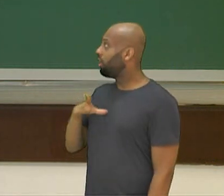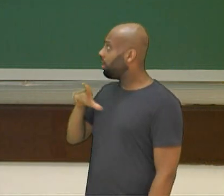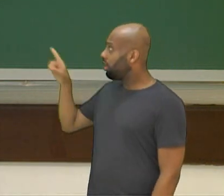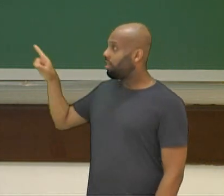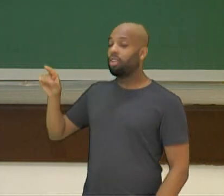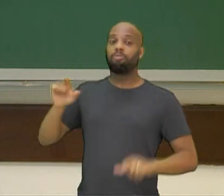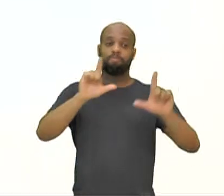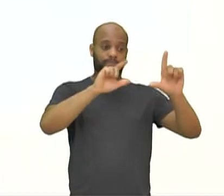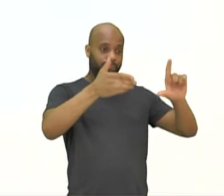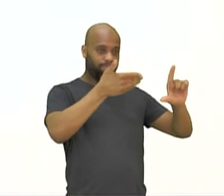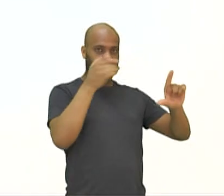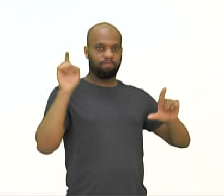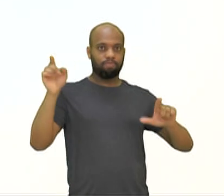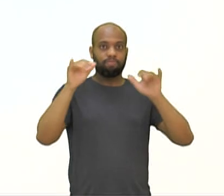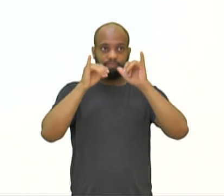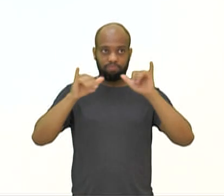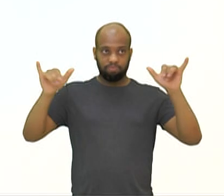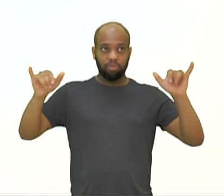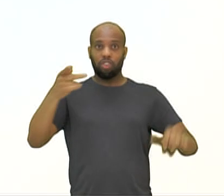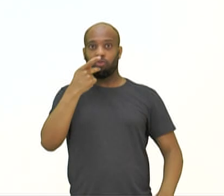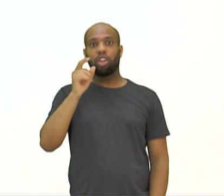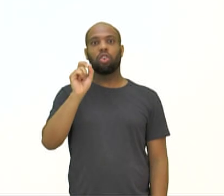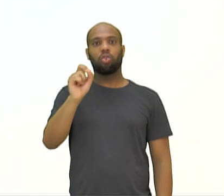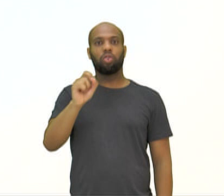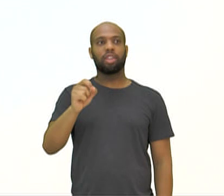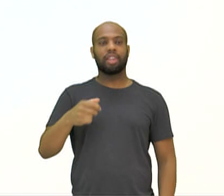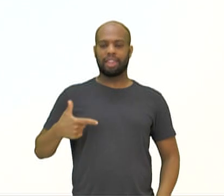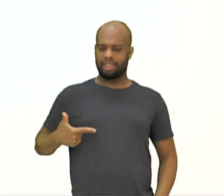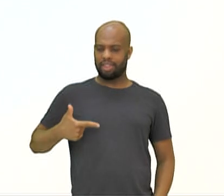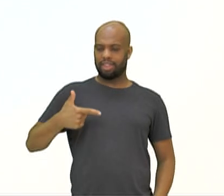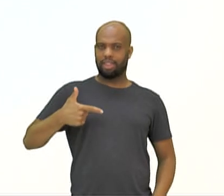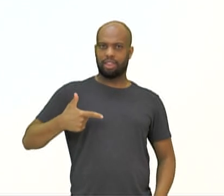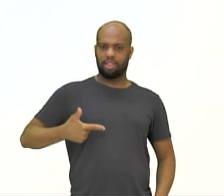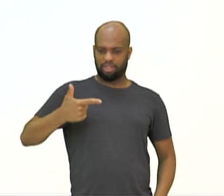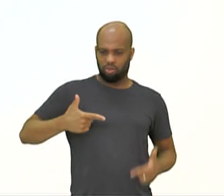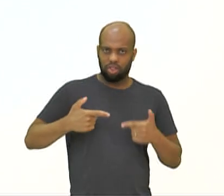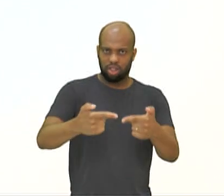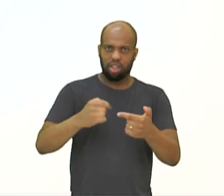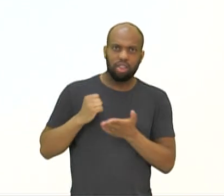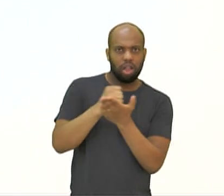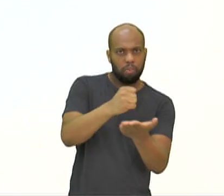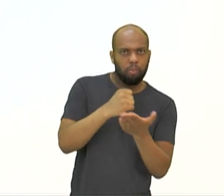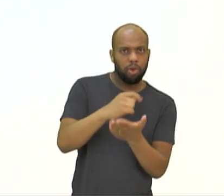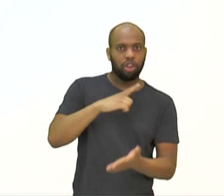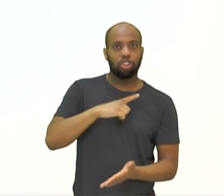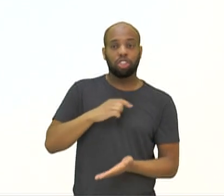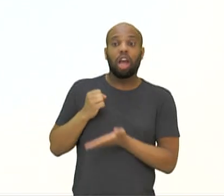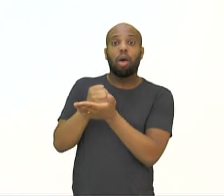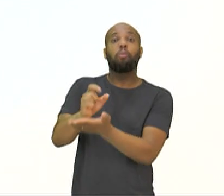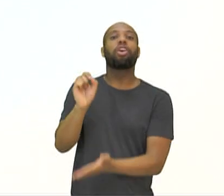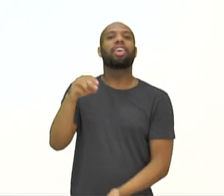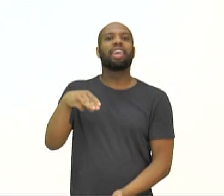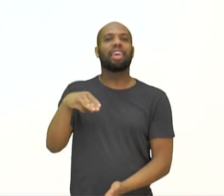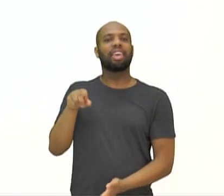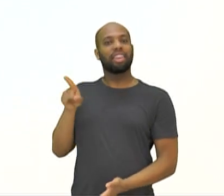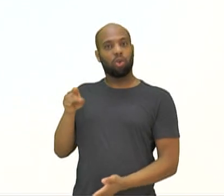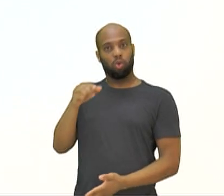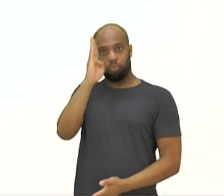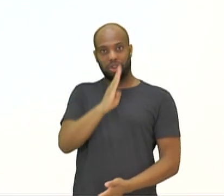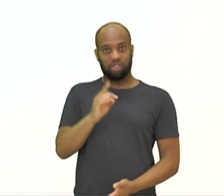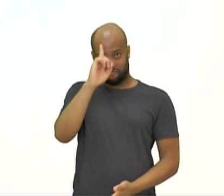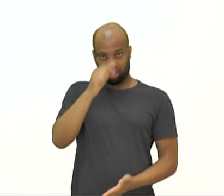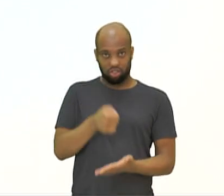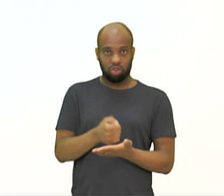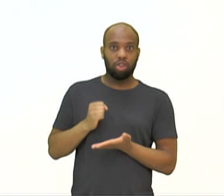a propaganda brasileira anunciando a declaração de guerra às potências do eixo, quer dizer, a Alemanha. Então, a gente tem aqui 10